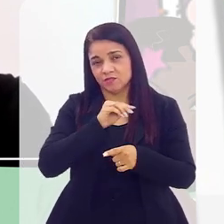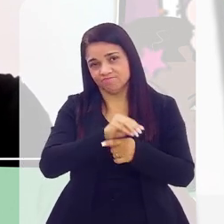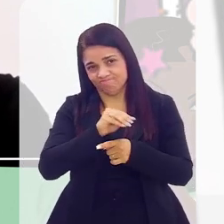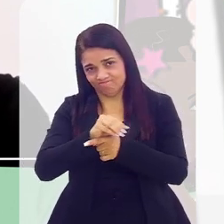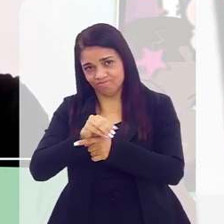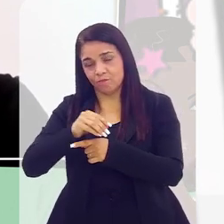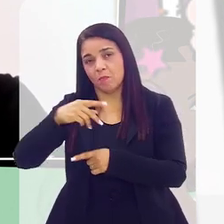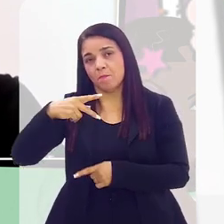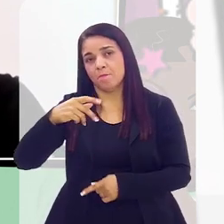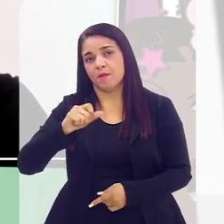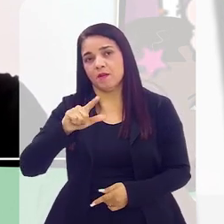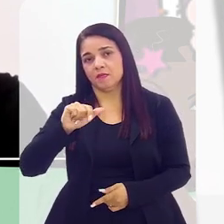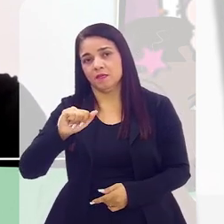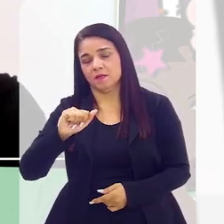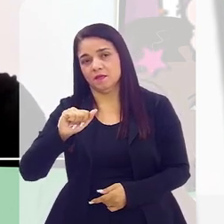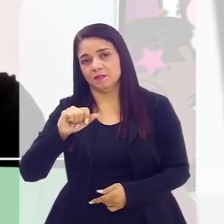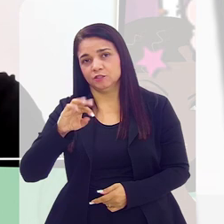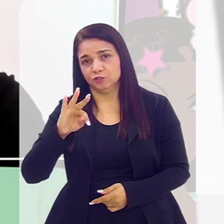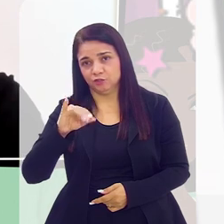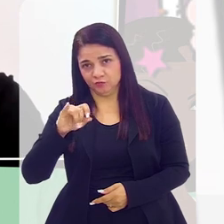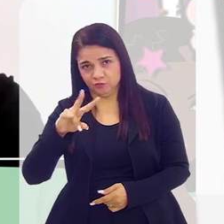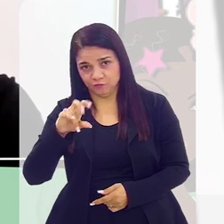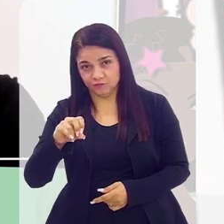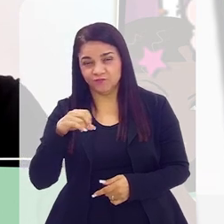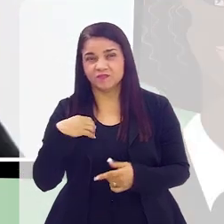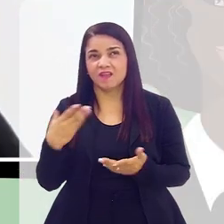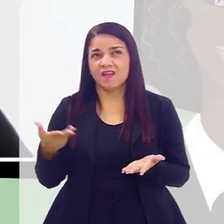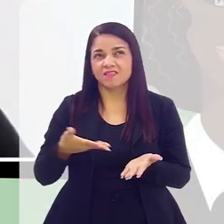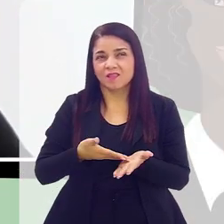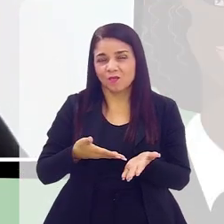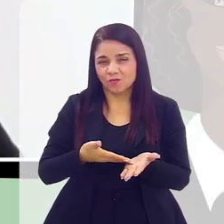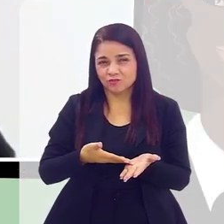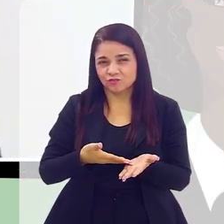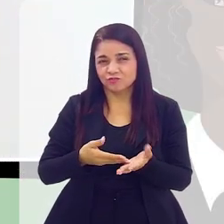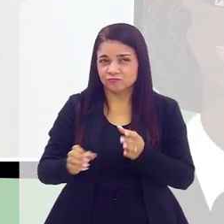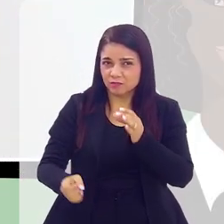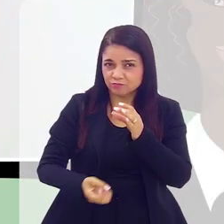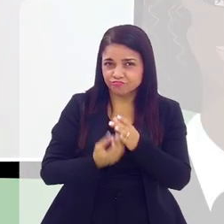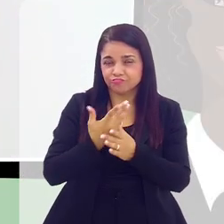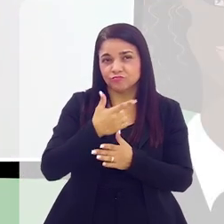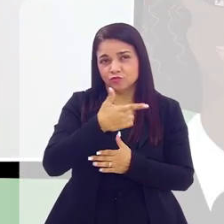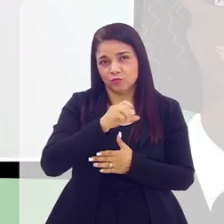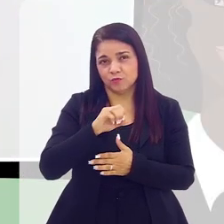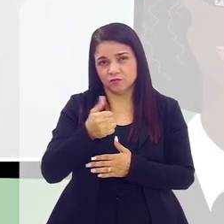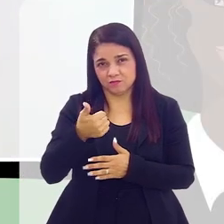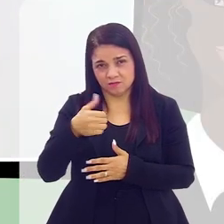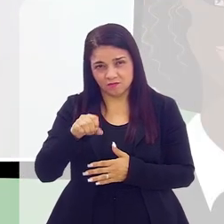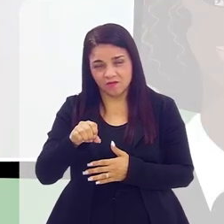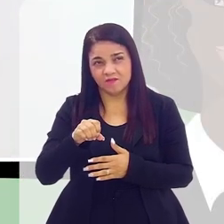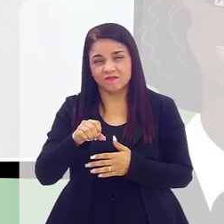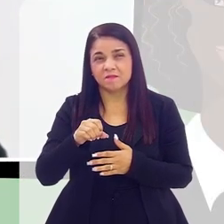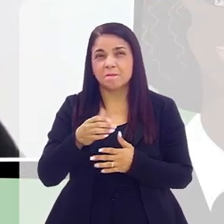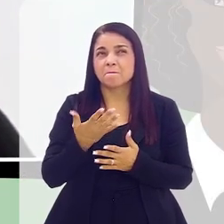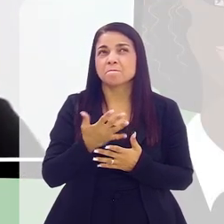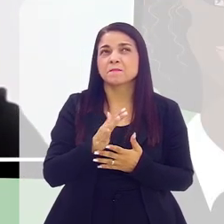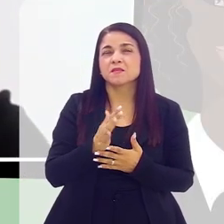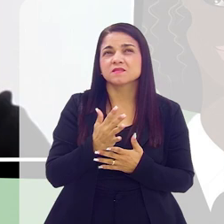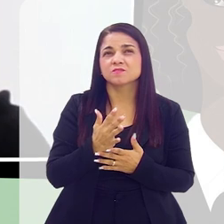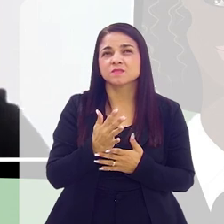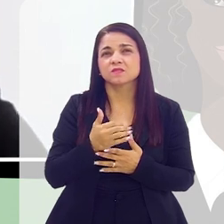pessoas assistidas por nós, nesse momento. Até hoje, desde a fundação, a gente já